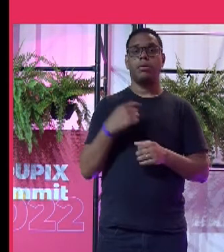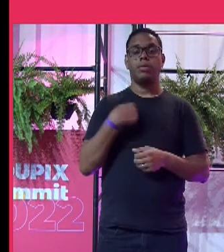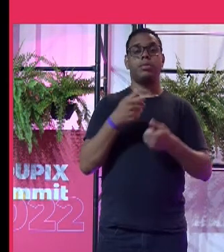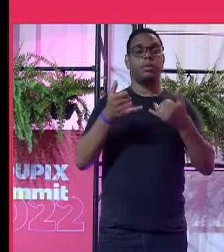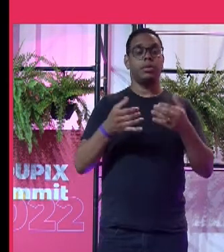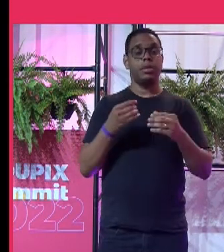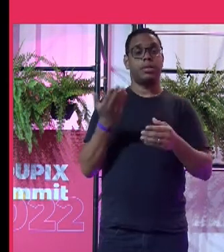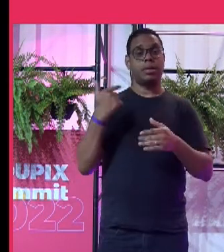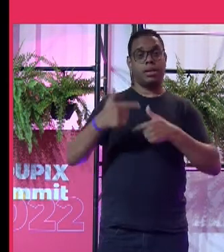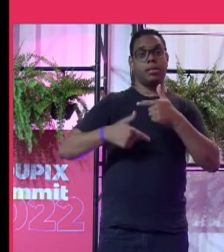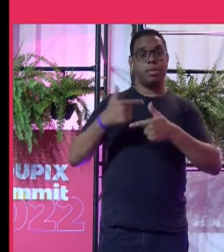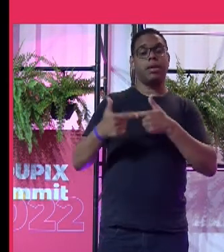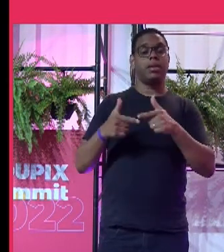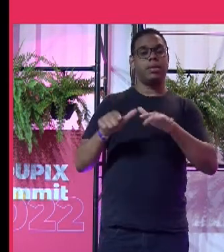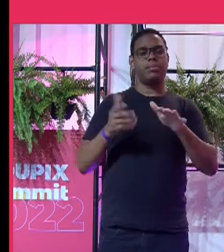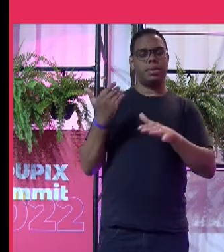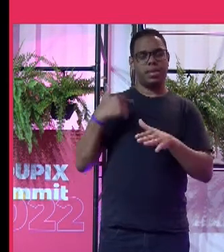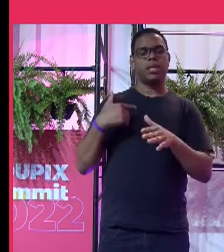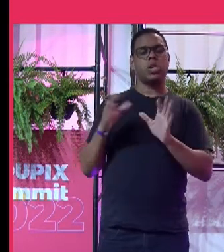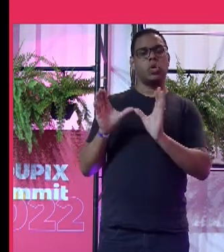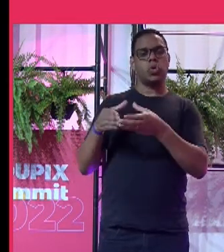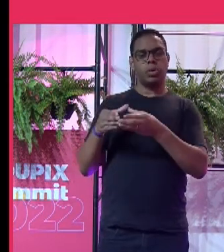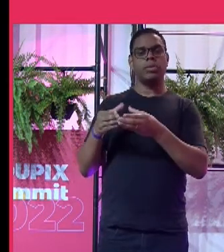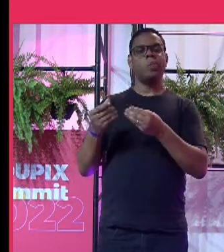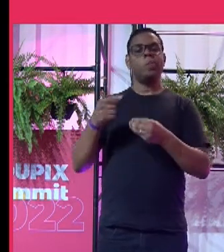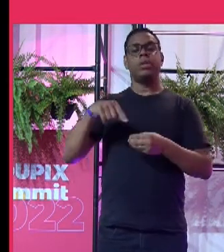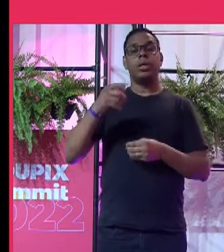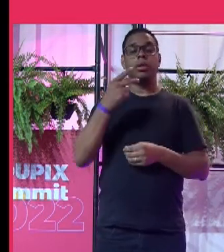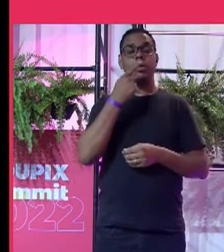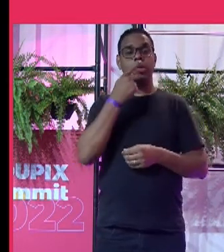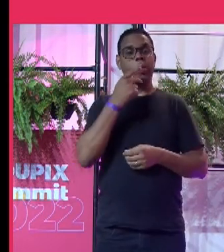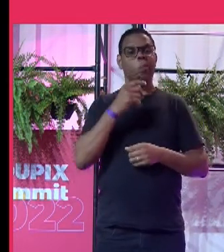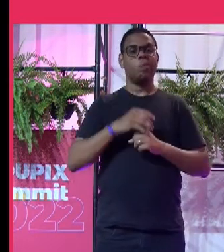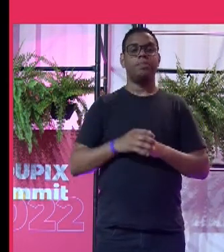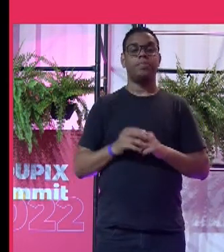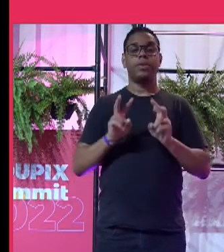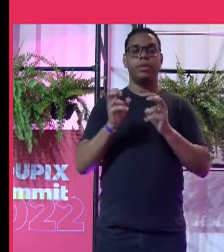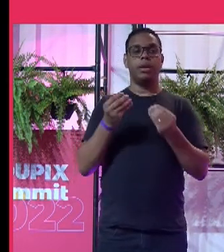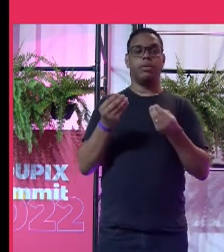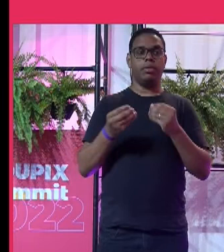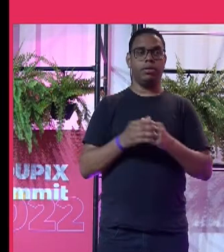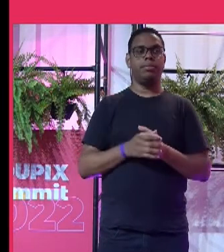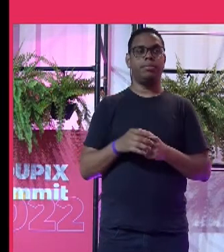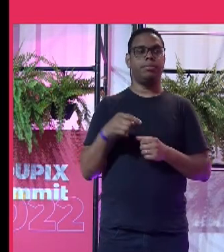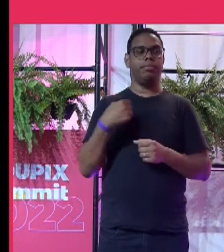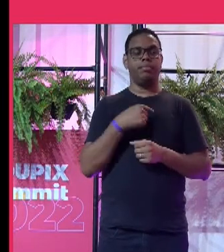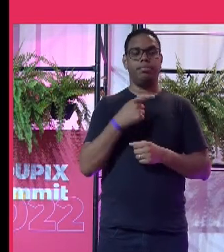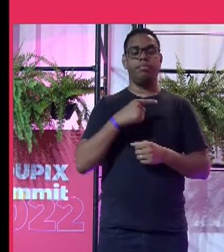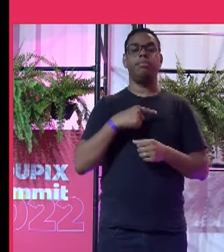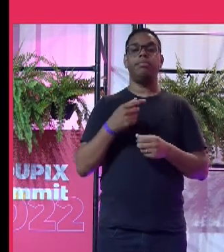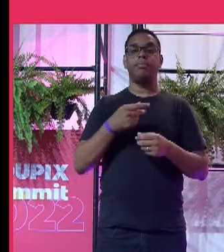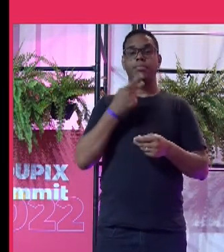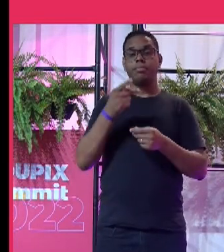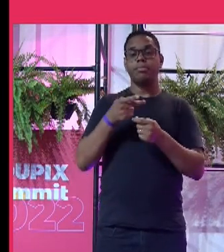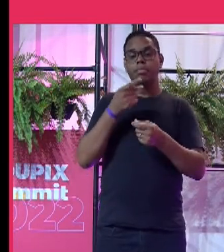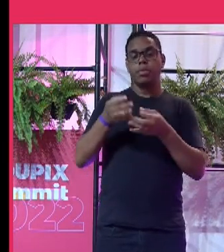fazendo um trabalho essa semana com o nosso time de performance e eles falaram muito sobre como a gente tem comentários específicos dentro